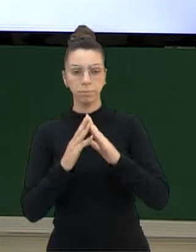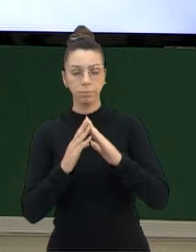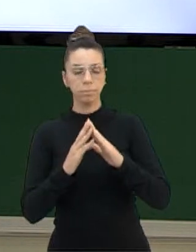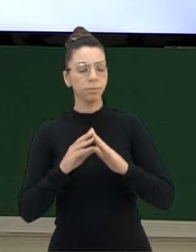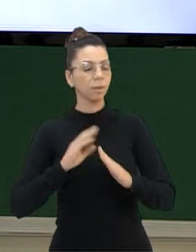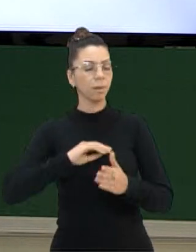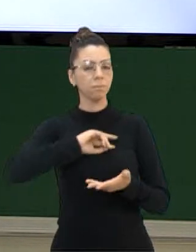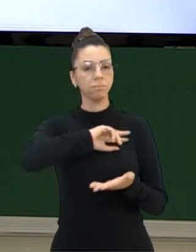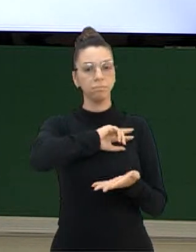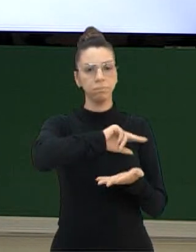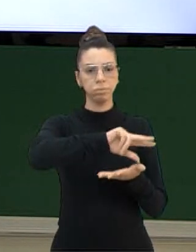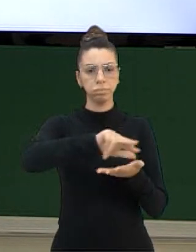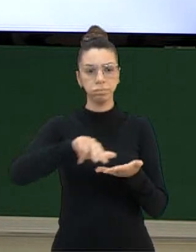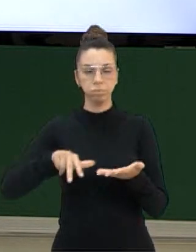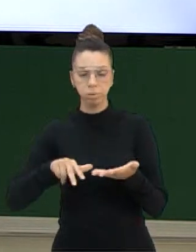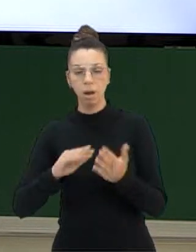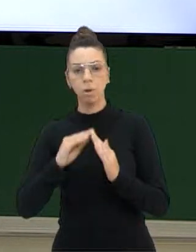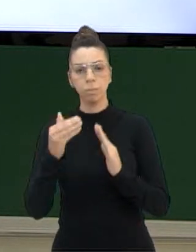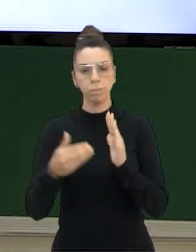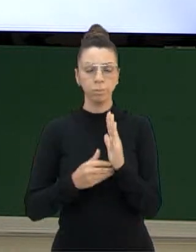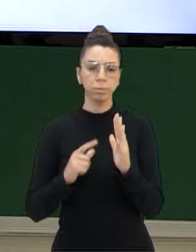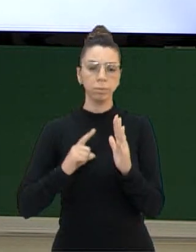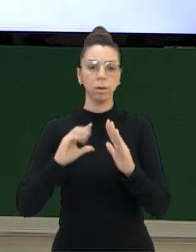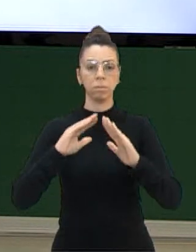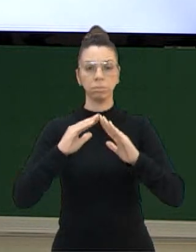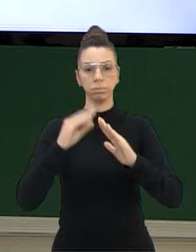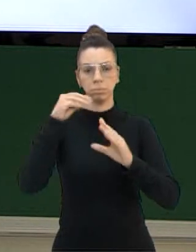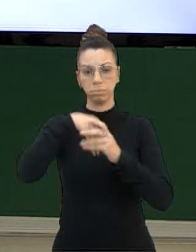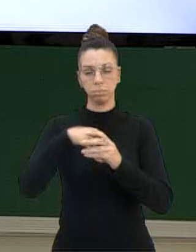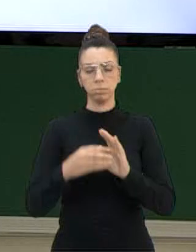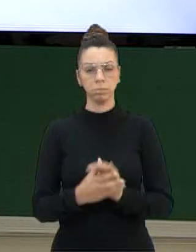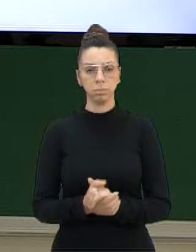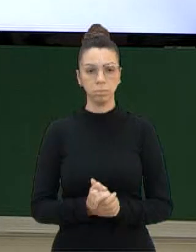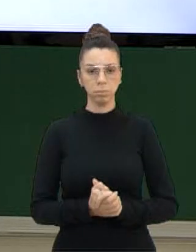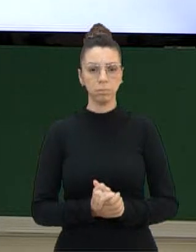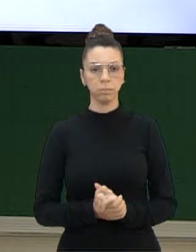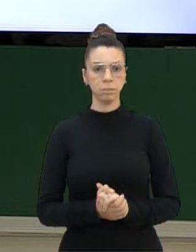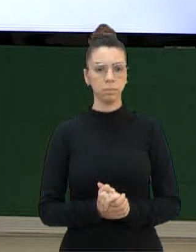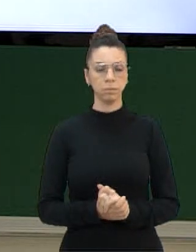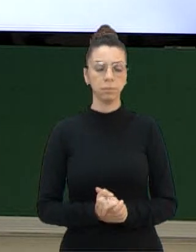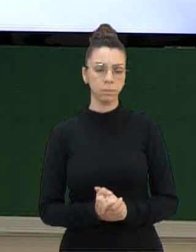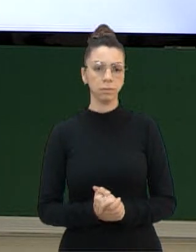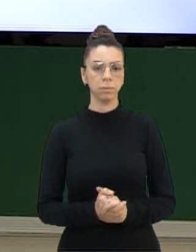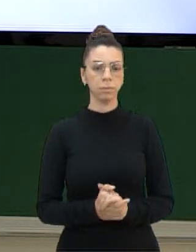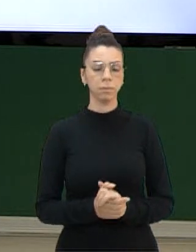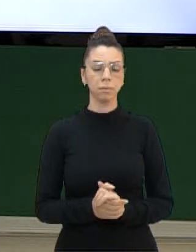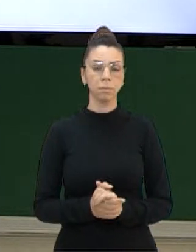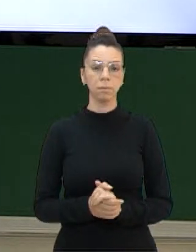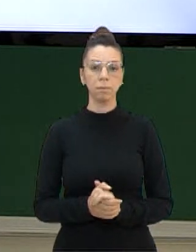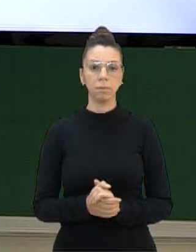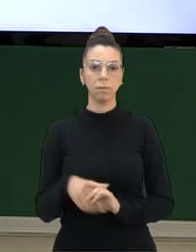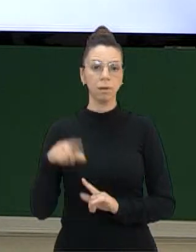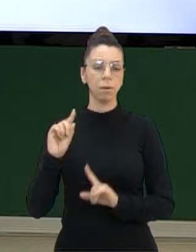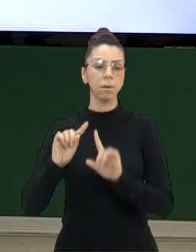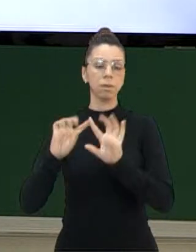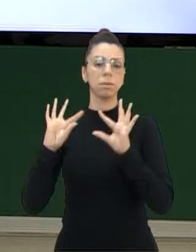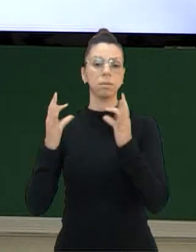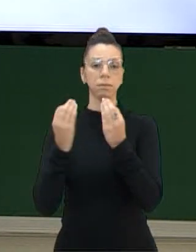eletroeletrônicos, eletrodomésticos, perfeito? O que observamos aqui, então, é que essa família, embora